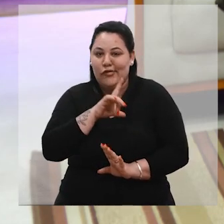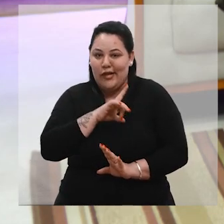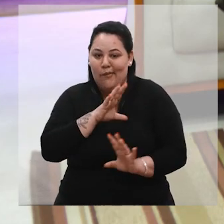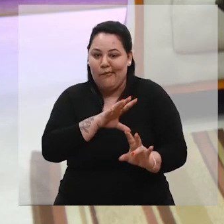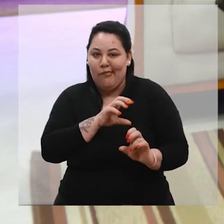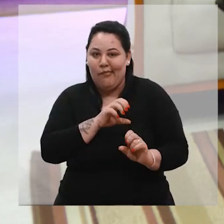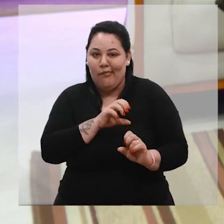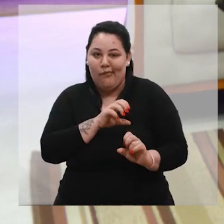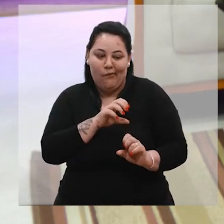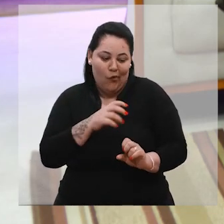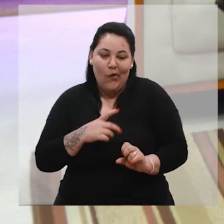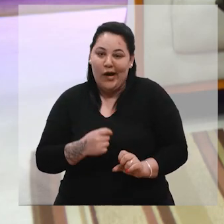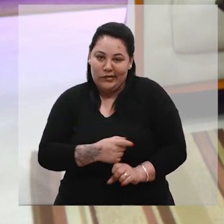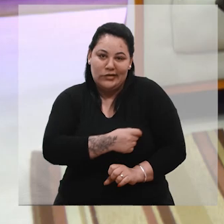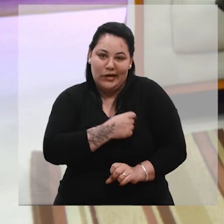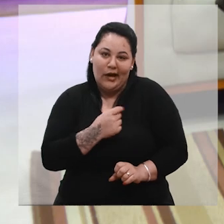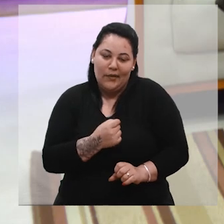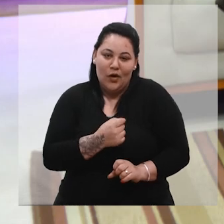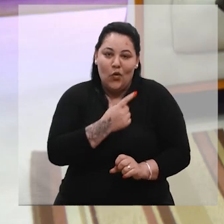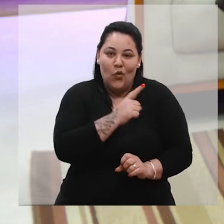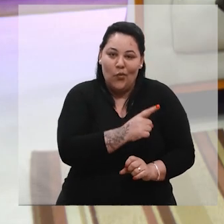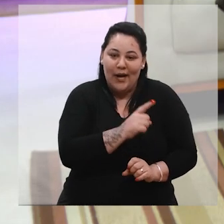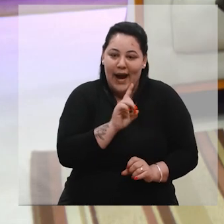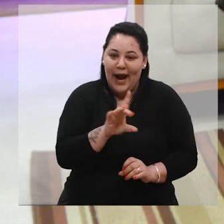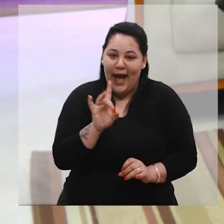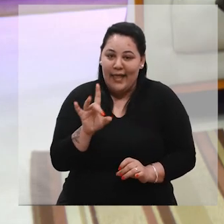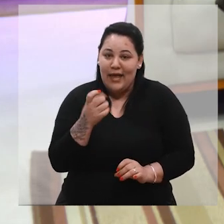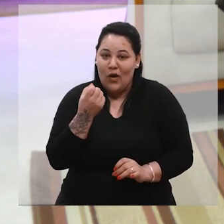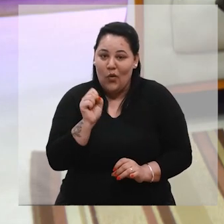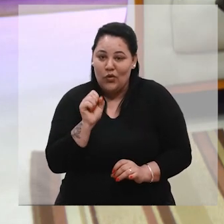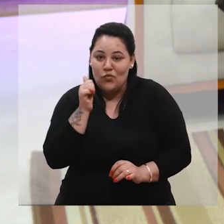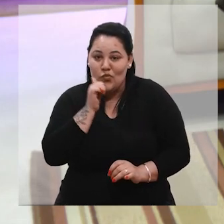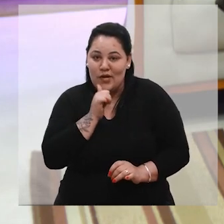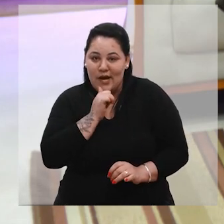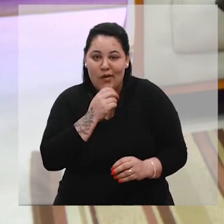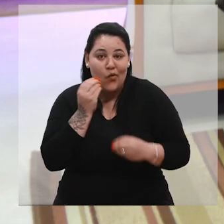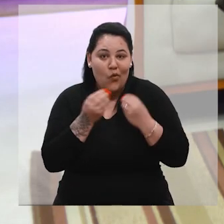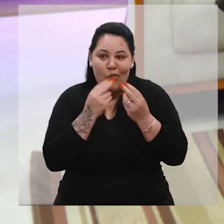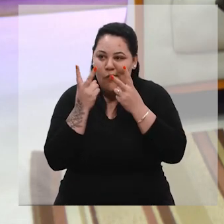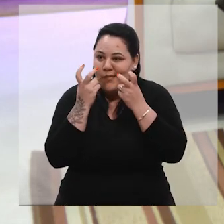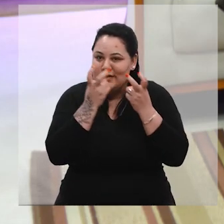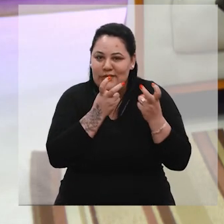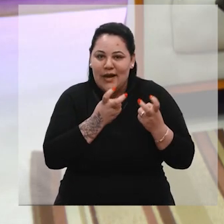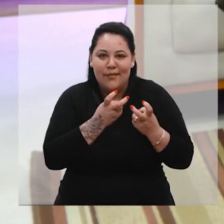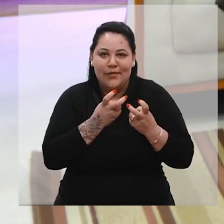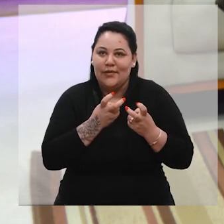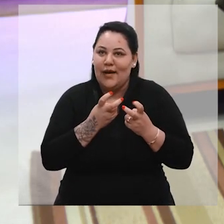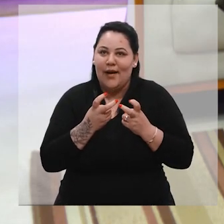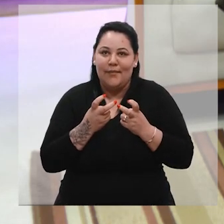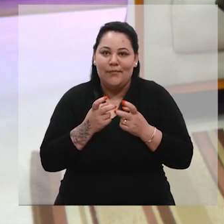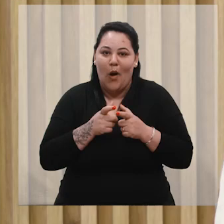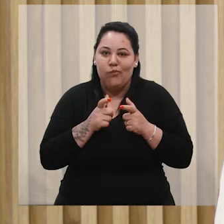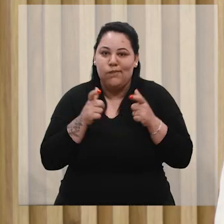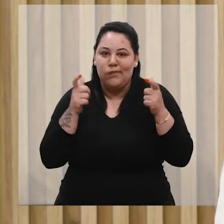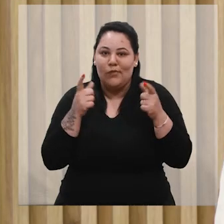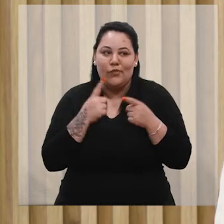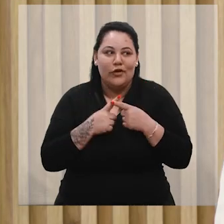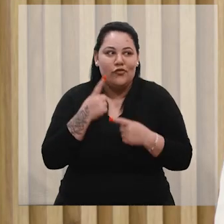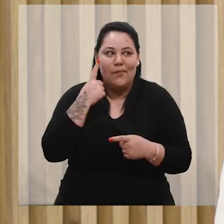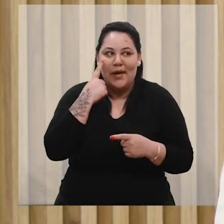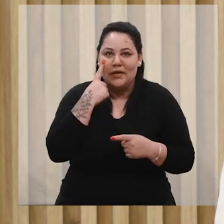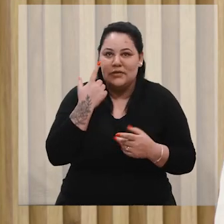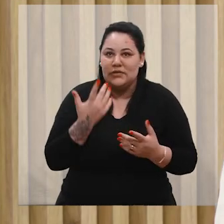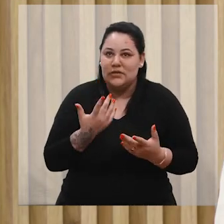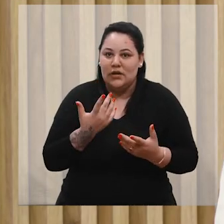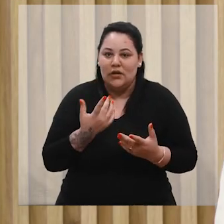uma em cada 8 mulheres. Como é perceber essa incidência tão alta assim? Depois eu te penso, nossa,